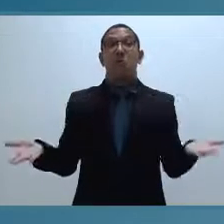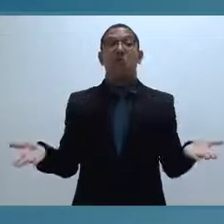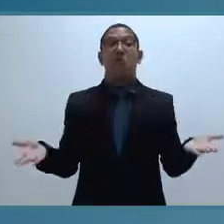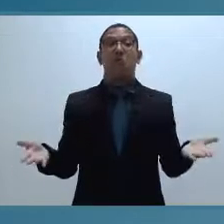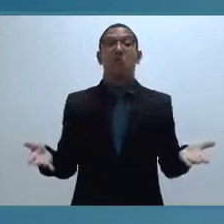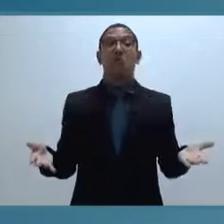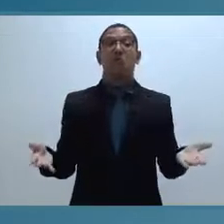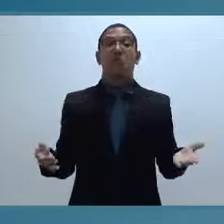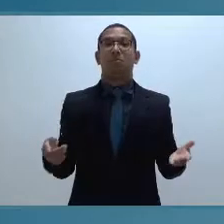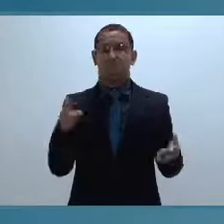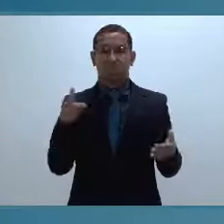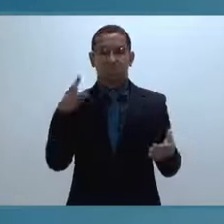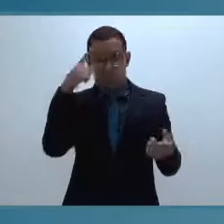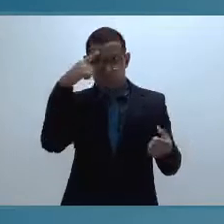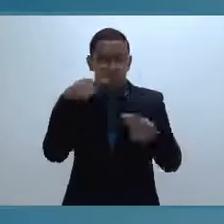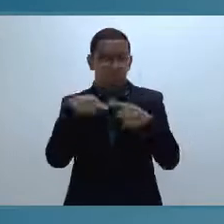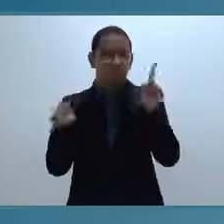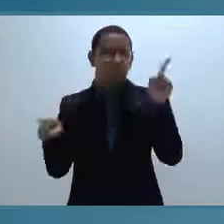Alguma divergência?